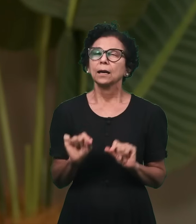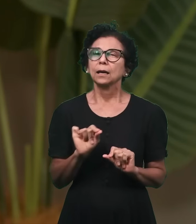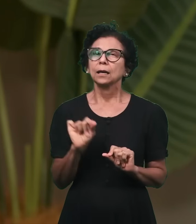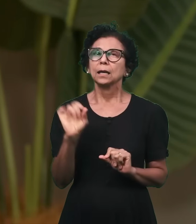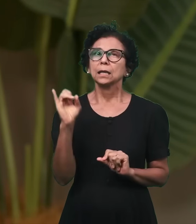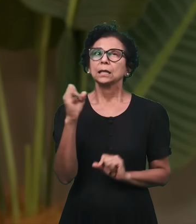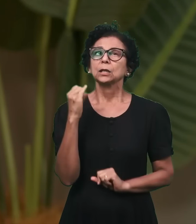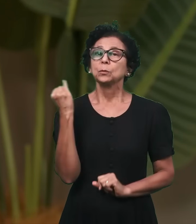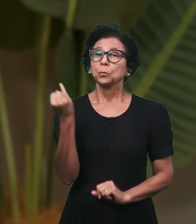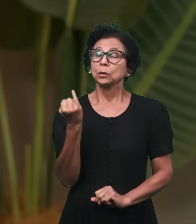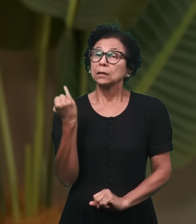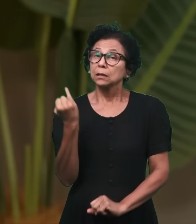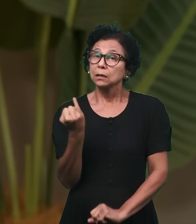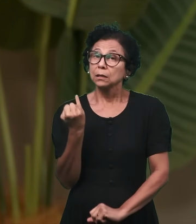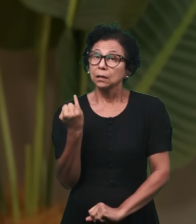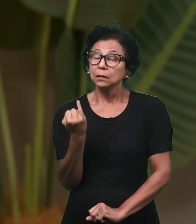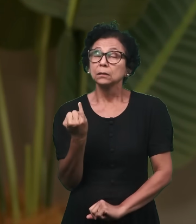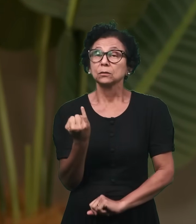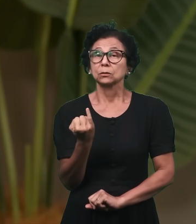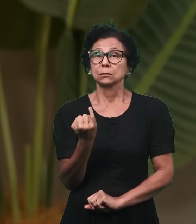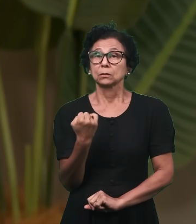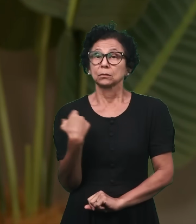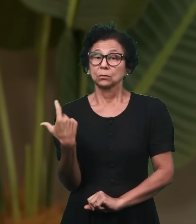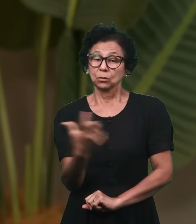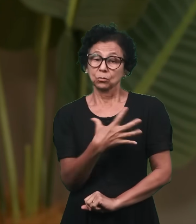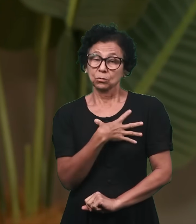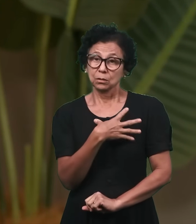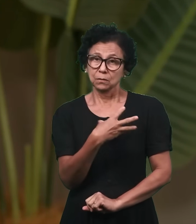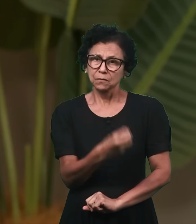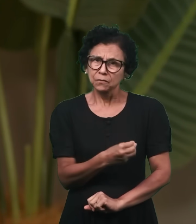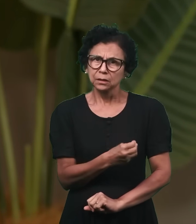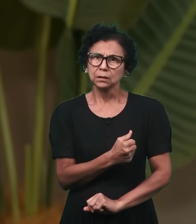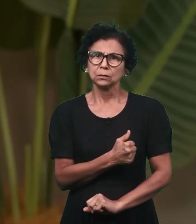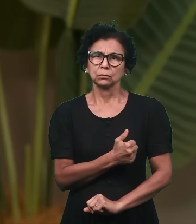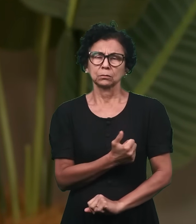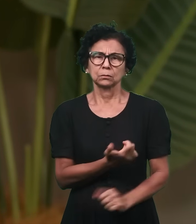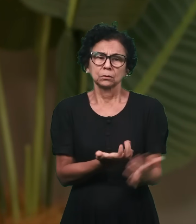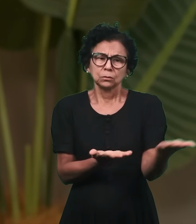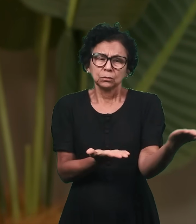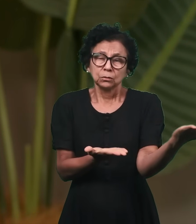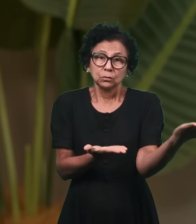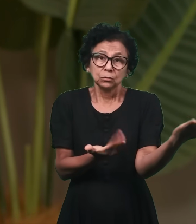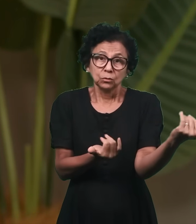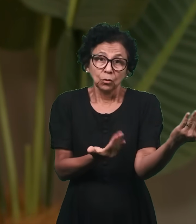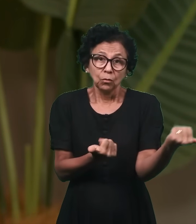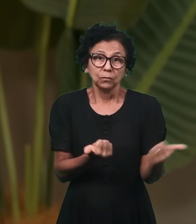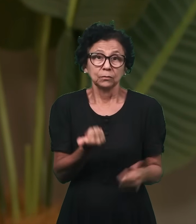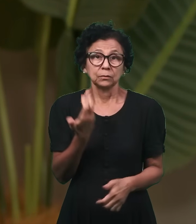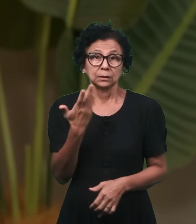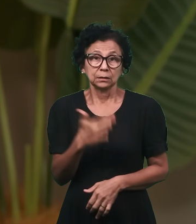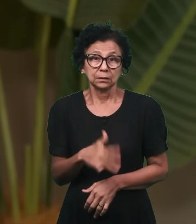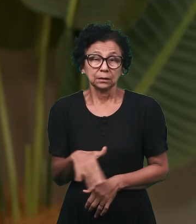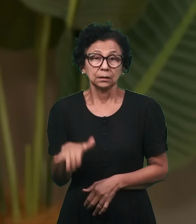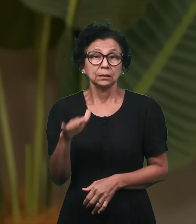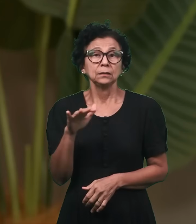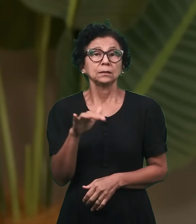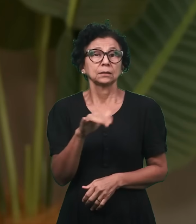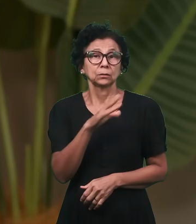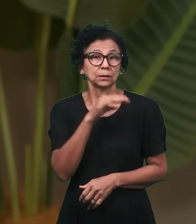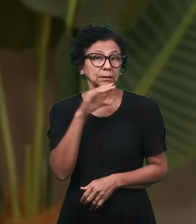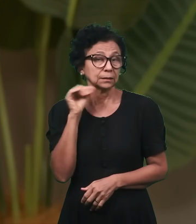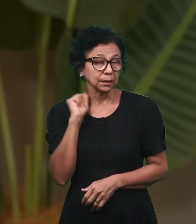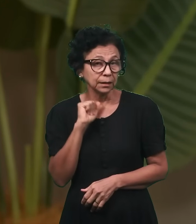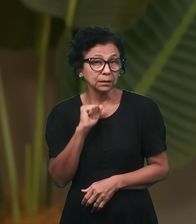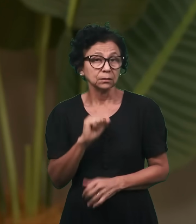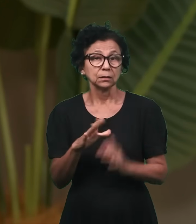os nossos filhos, as nossas crianças, adolescentes, jovens, aprendendo a palavra do Senhor,